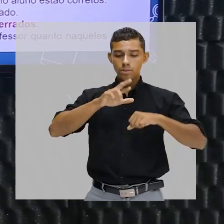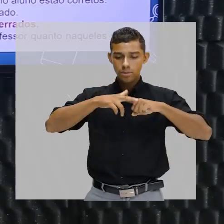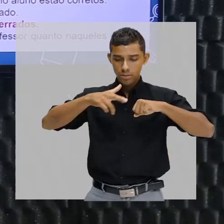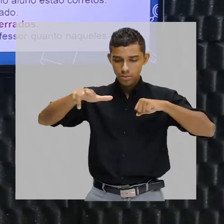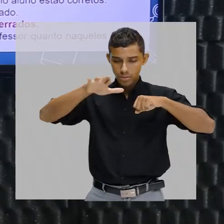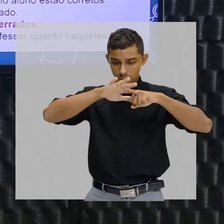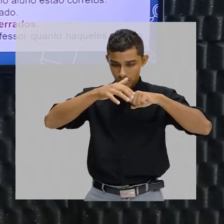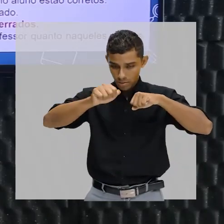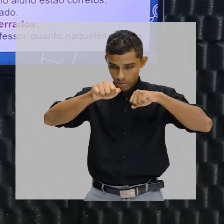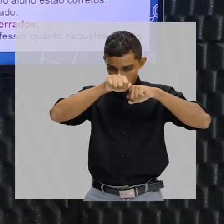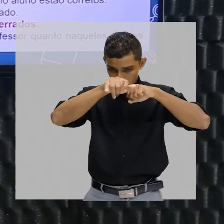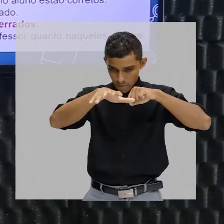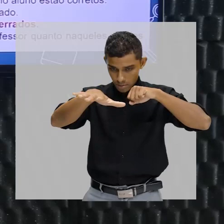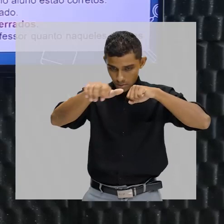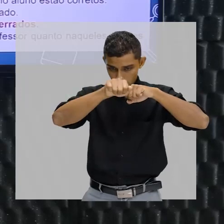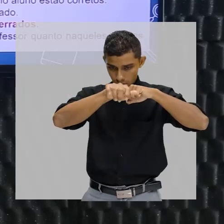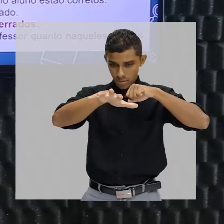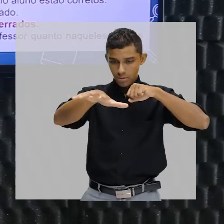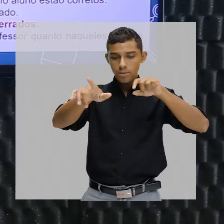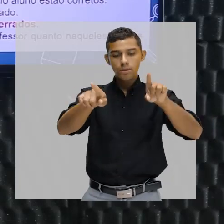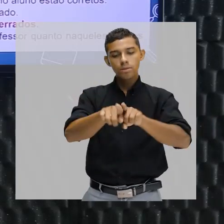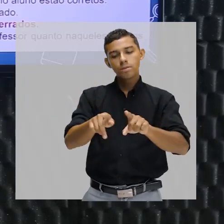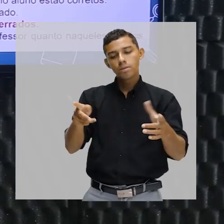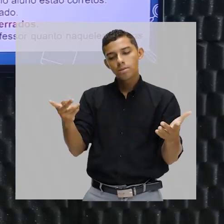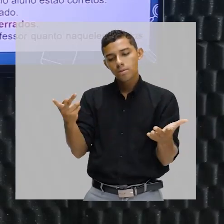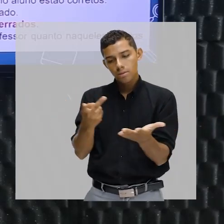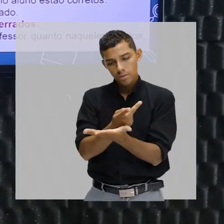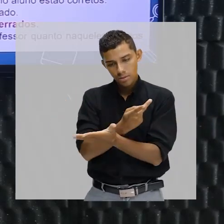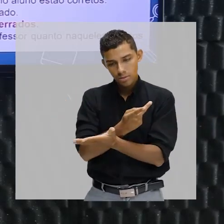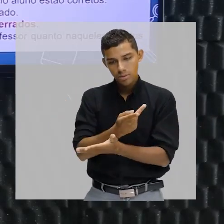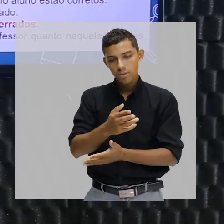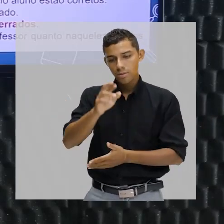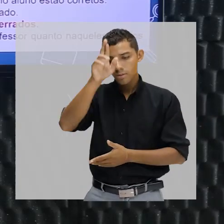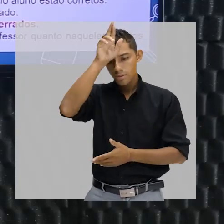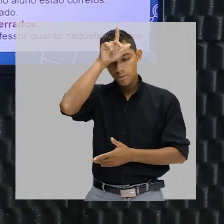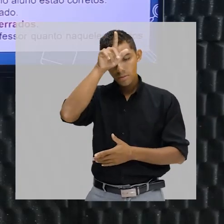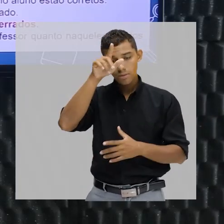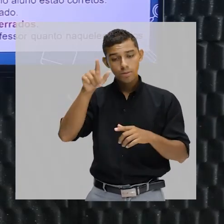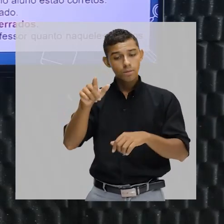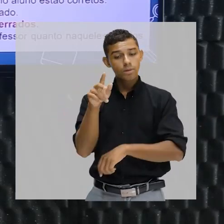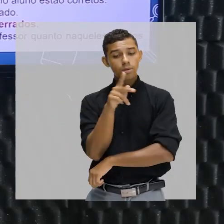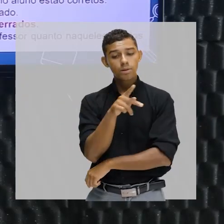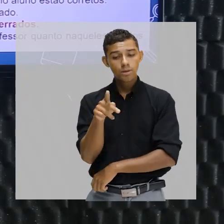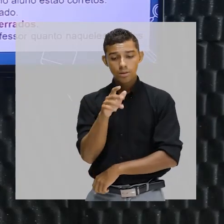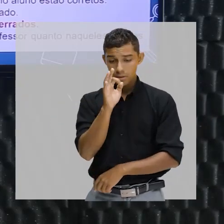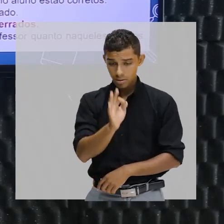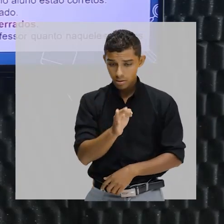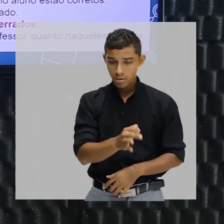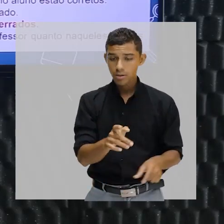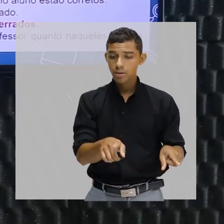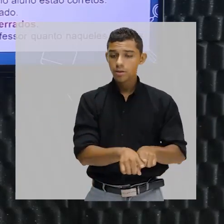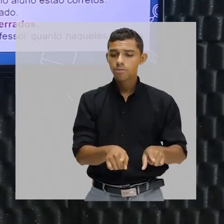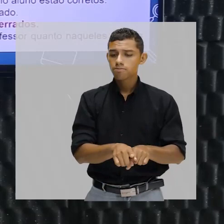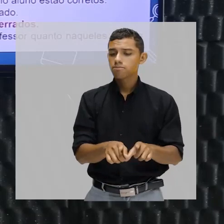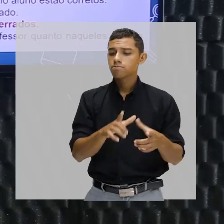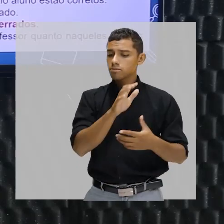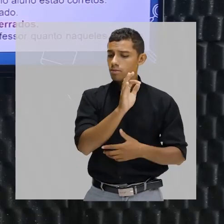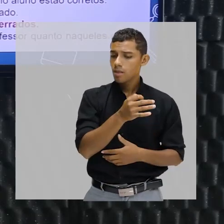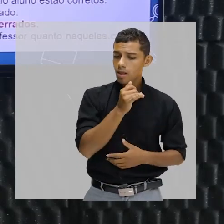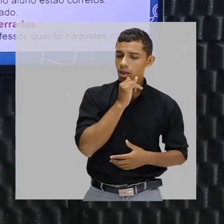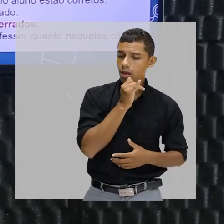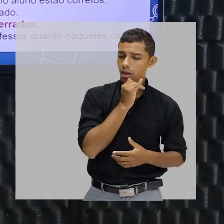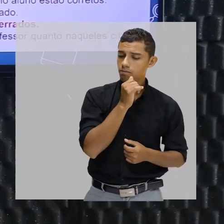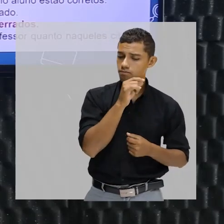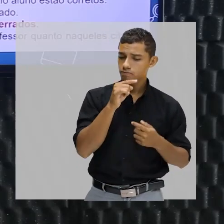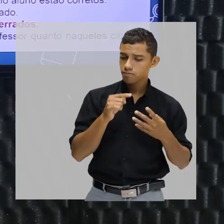Então esse é o erro dele. O professor está correto quando ele fala, né, dos exemplos desses raios. O aluno não, ele erra